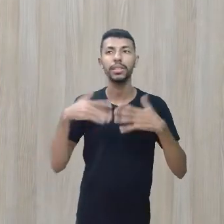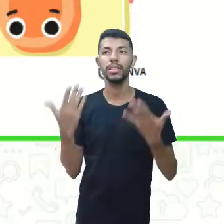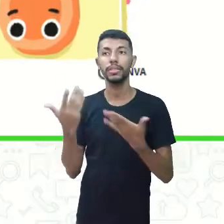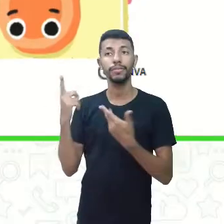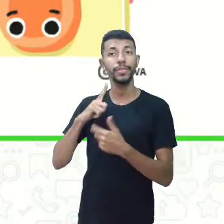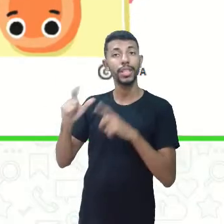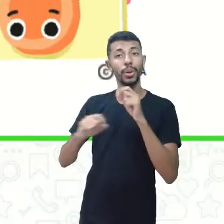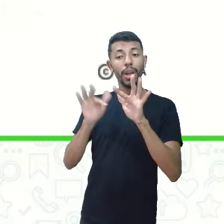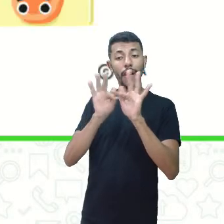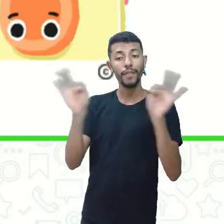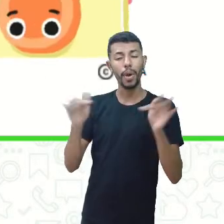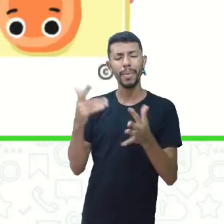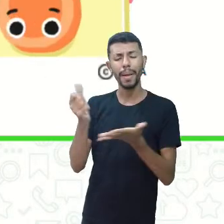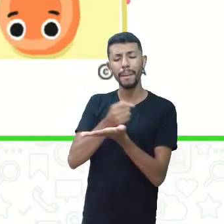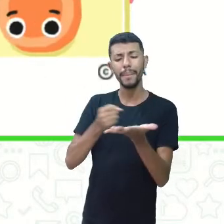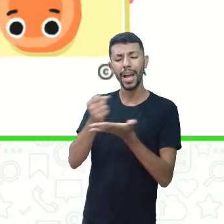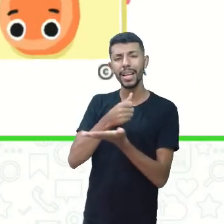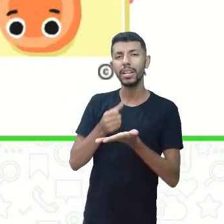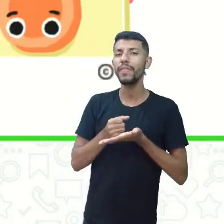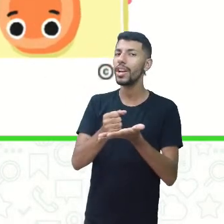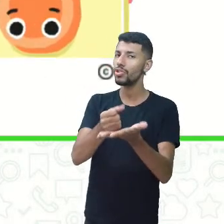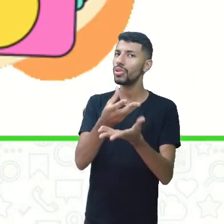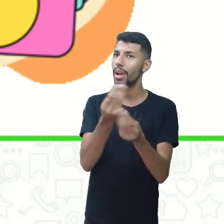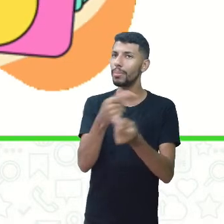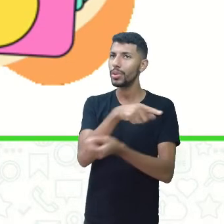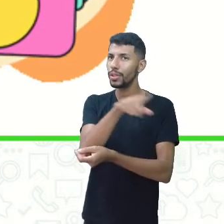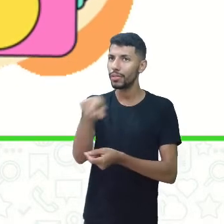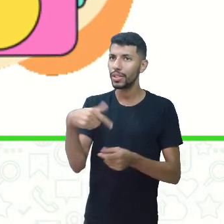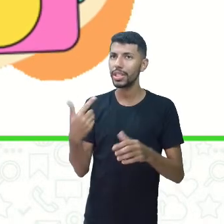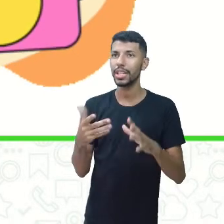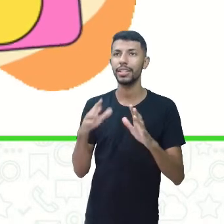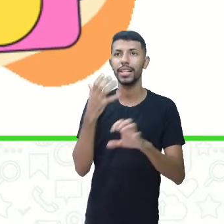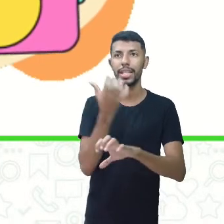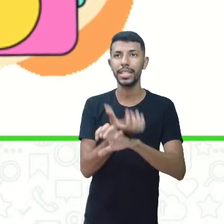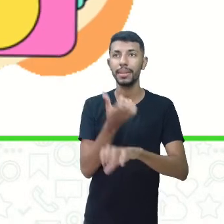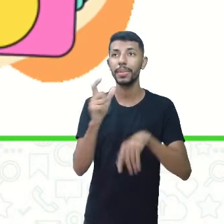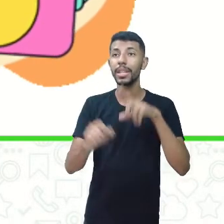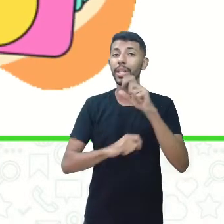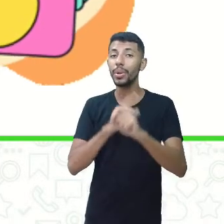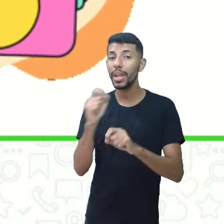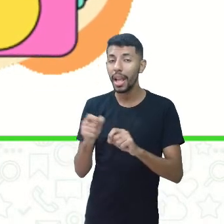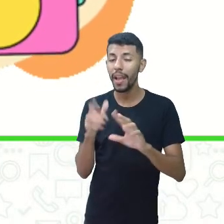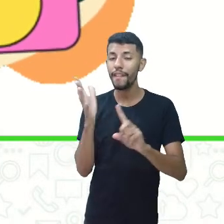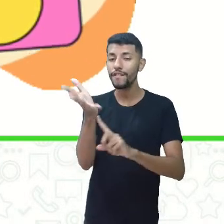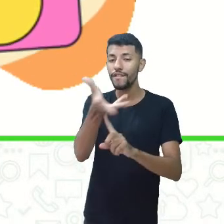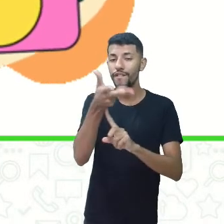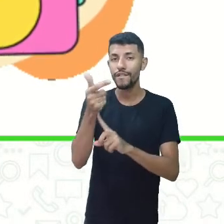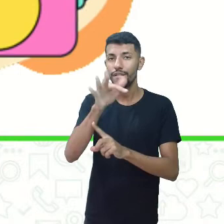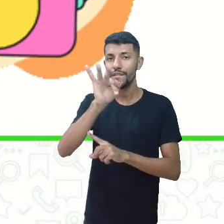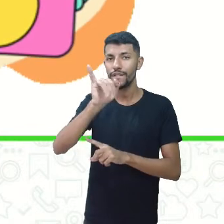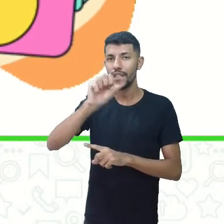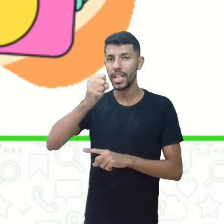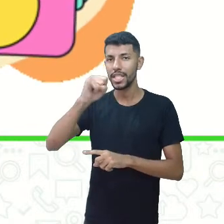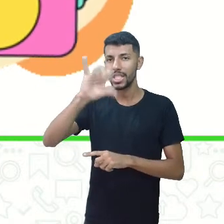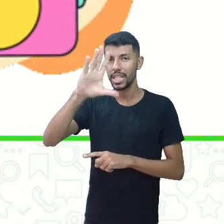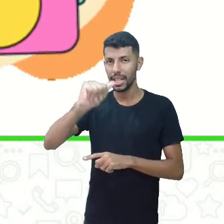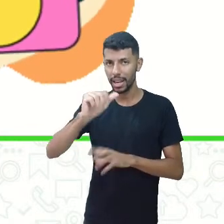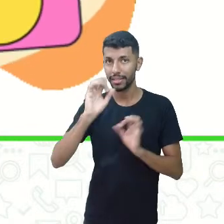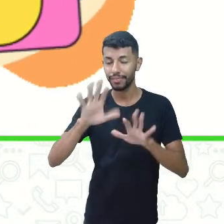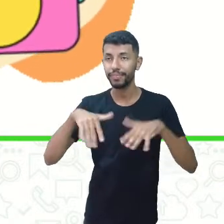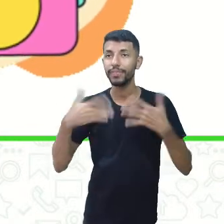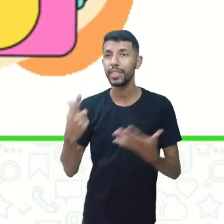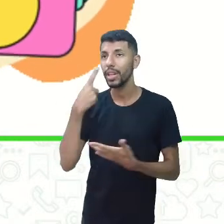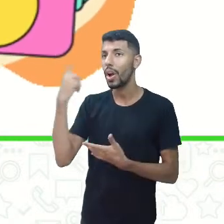bem básica, né? Que vai ajudar muito vocês na disciplina de física. E aí vamos descobrir as raízes das equações. Eu já